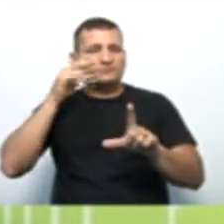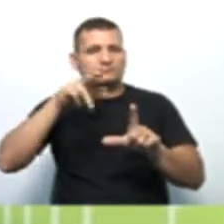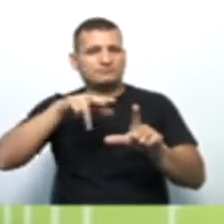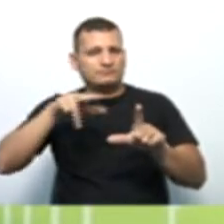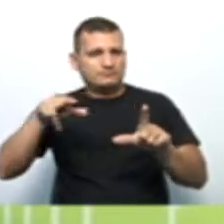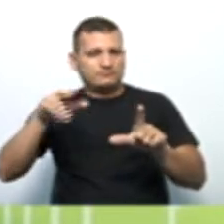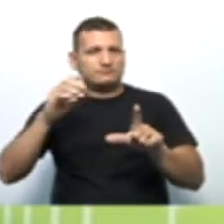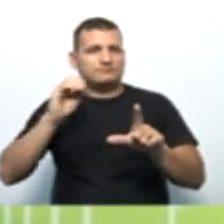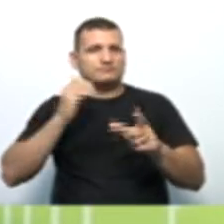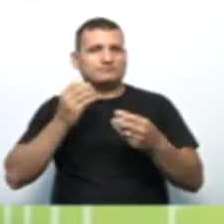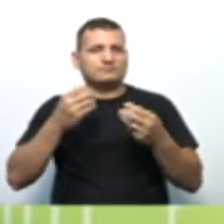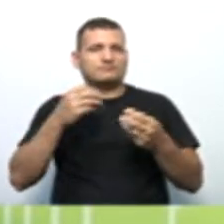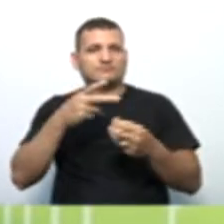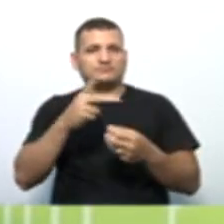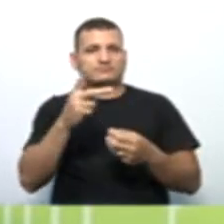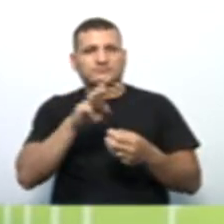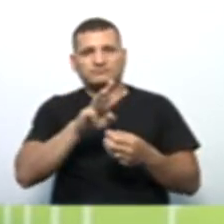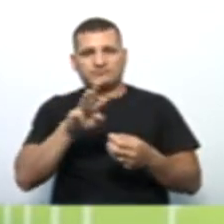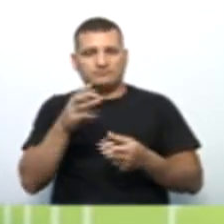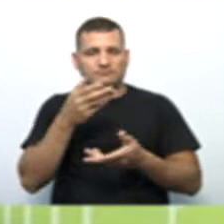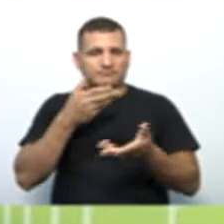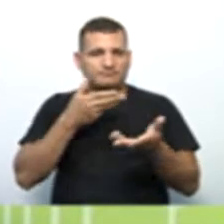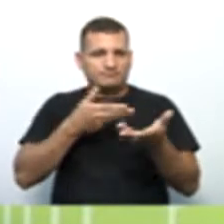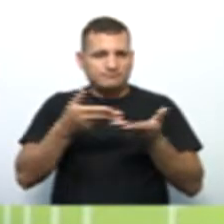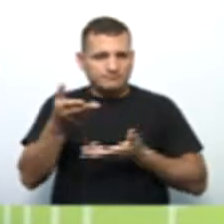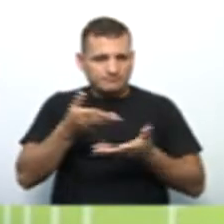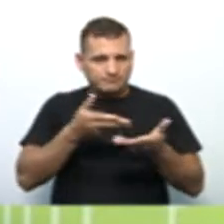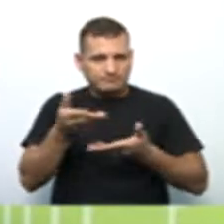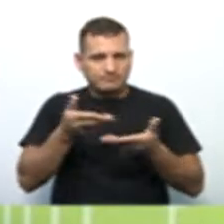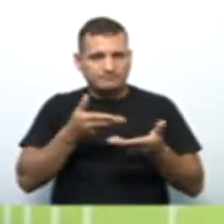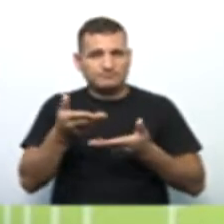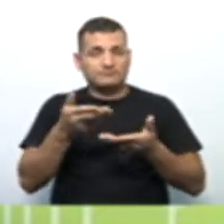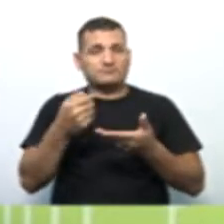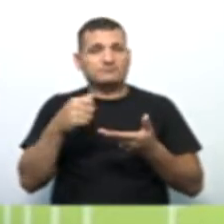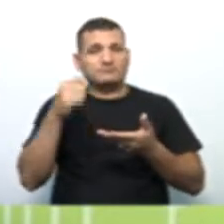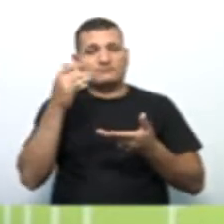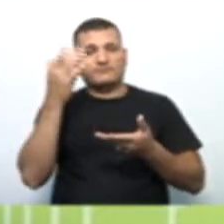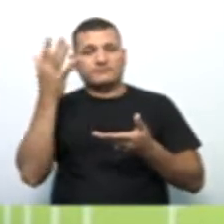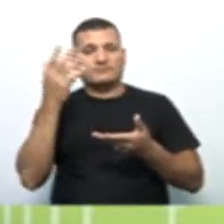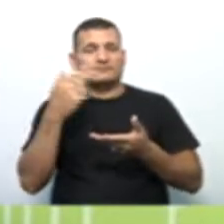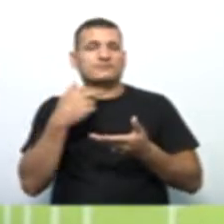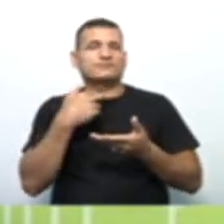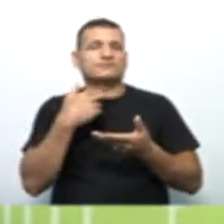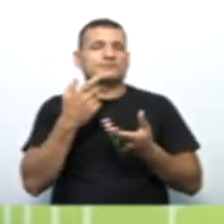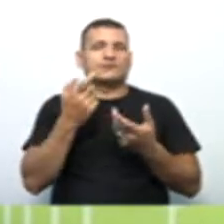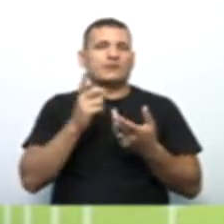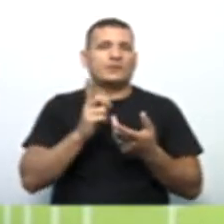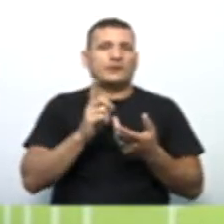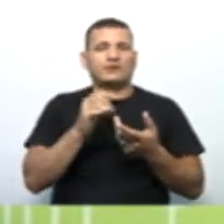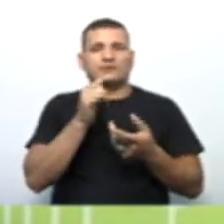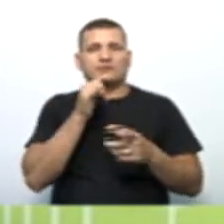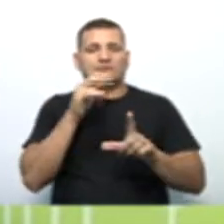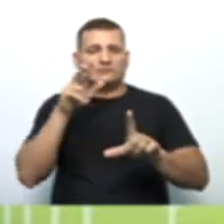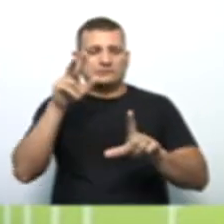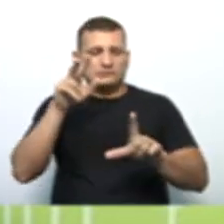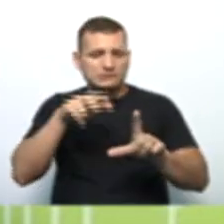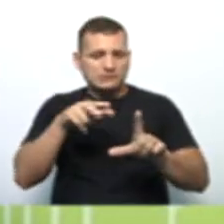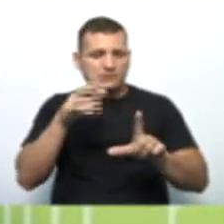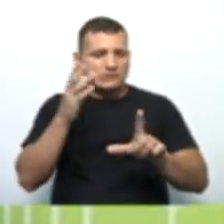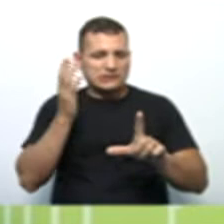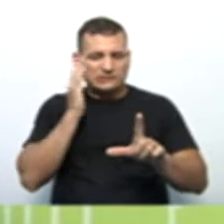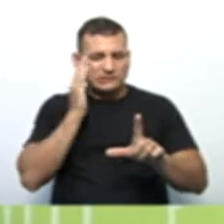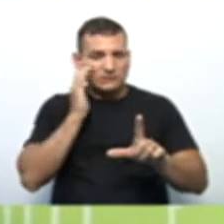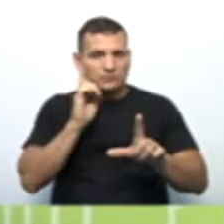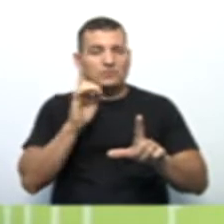ele vai interagir com o site e é preciso que seja fácil não pode chegar e conseguir ler e entender de forma